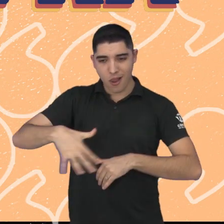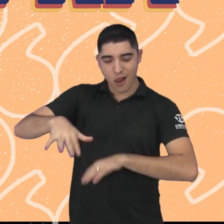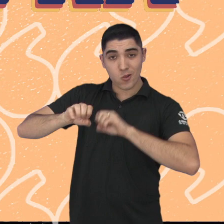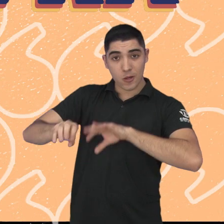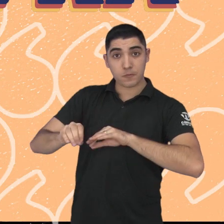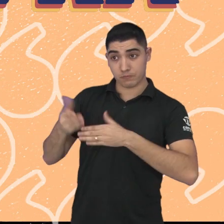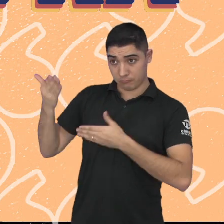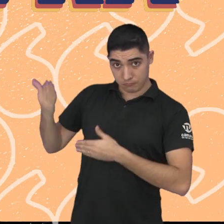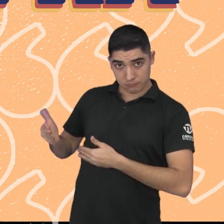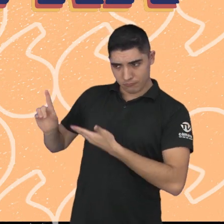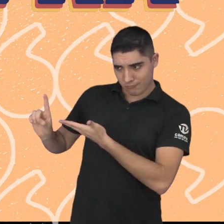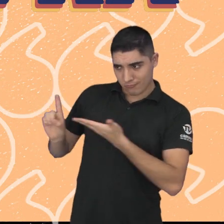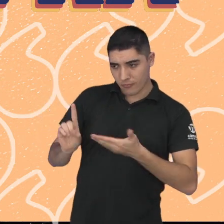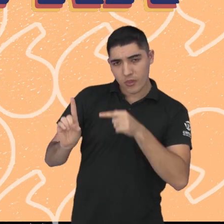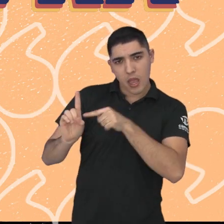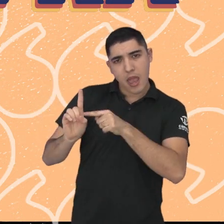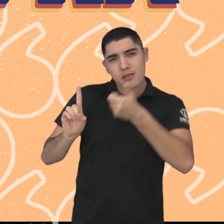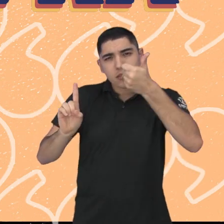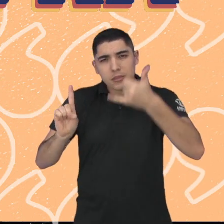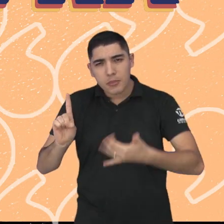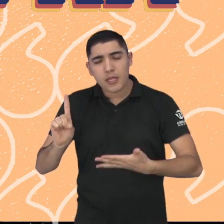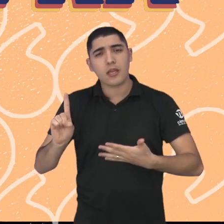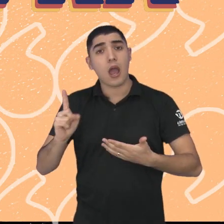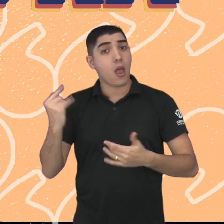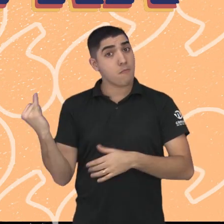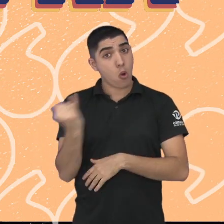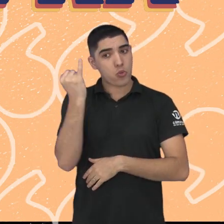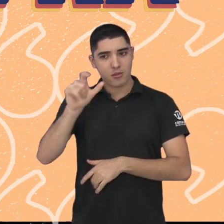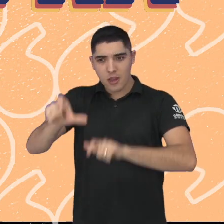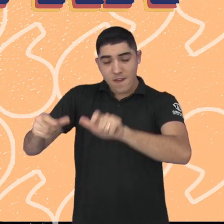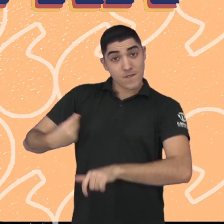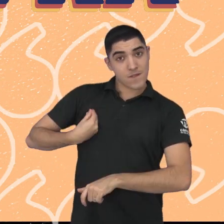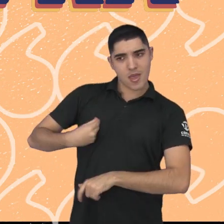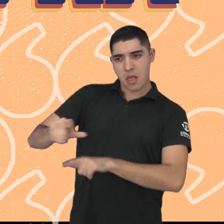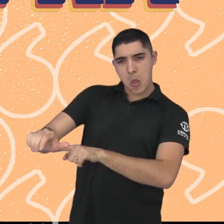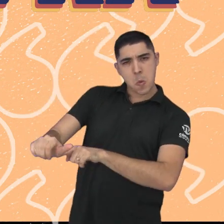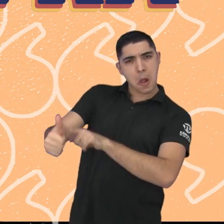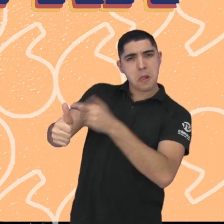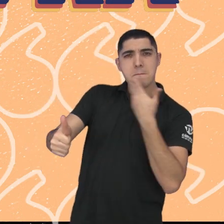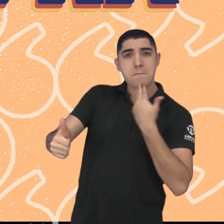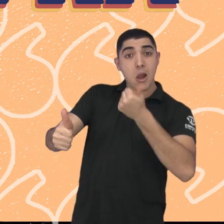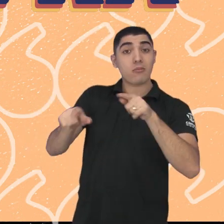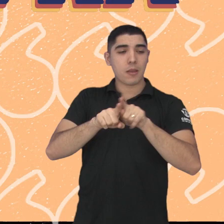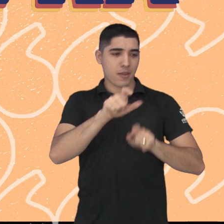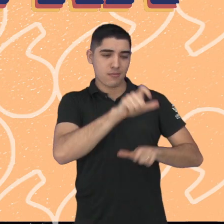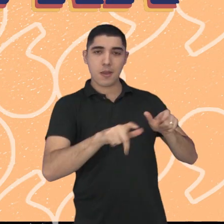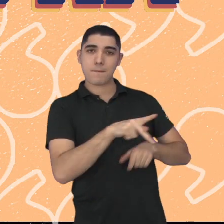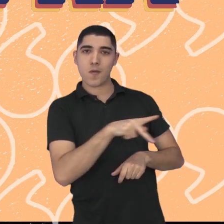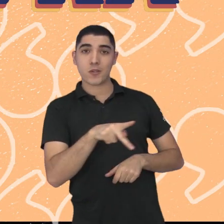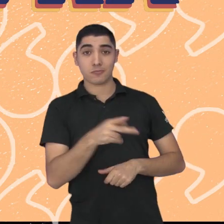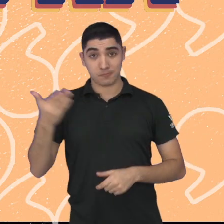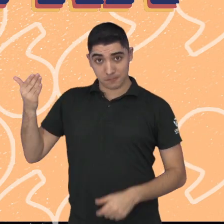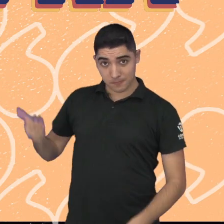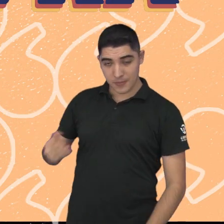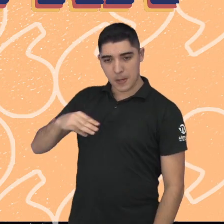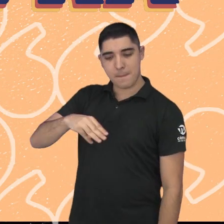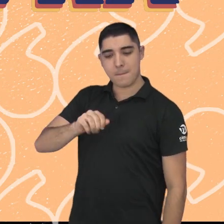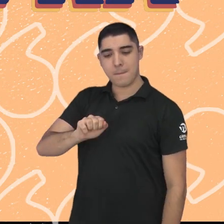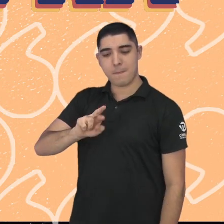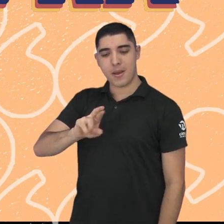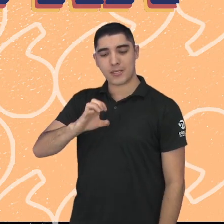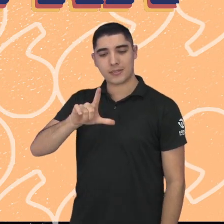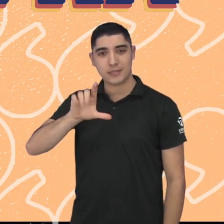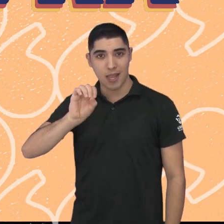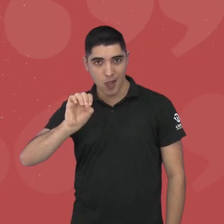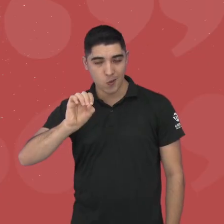o nosso entrevistado fala sobre o impacto na qualidade de vida dos alunos e também dos educadores. Com a palavra,